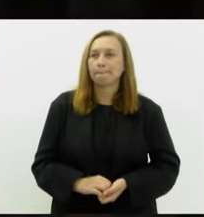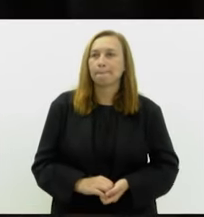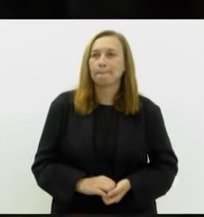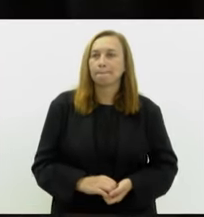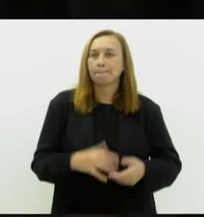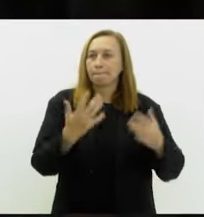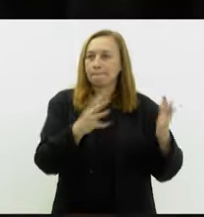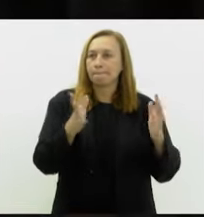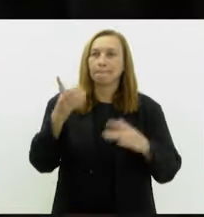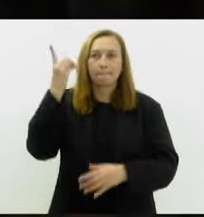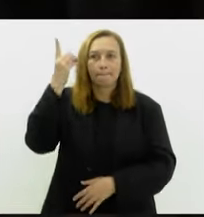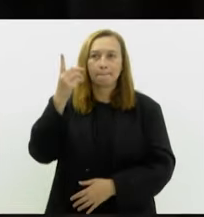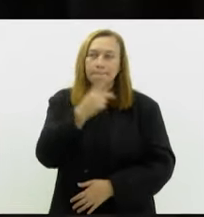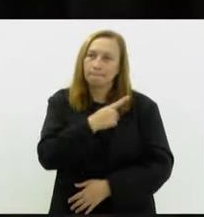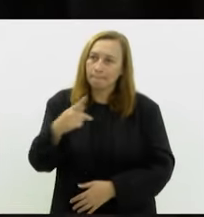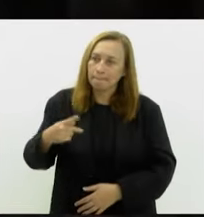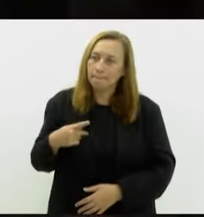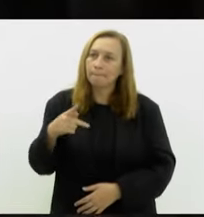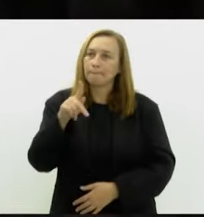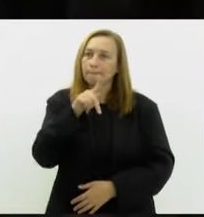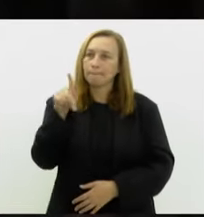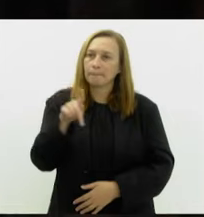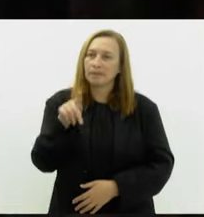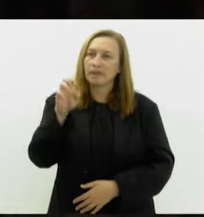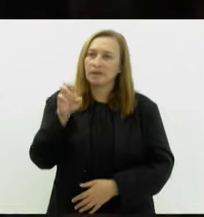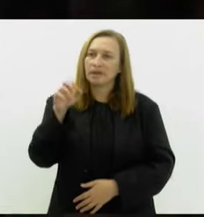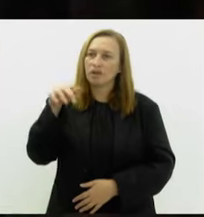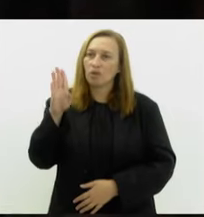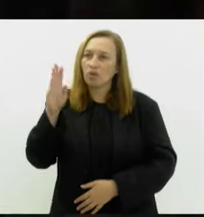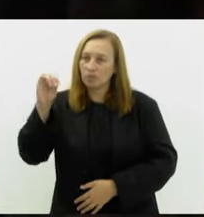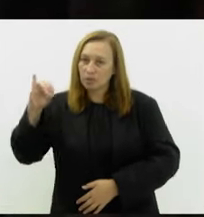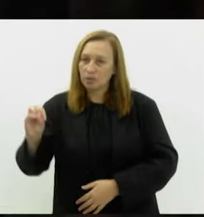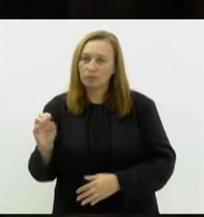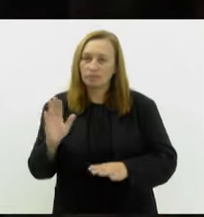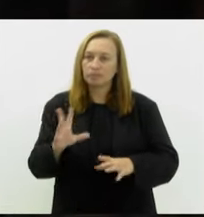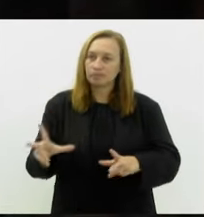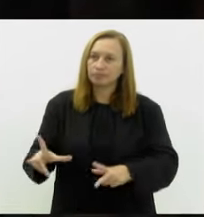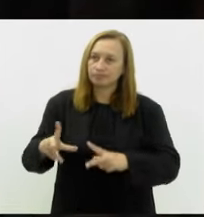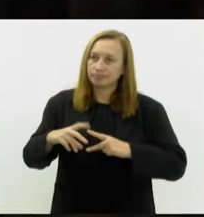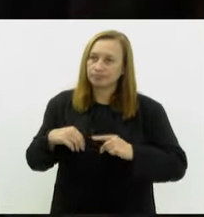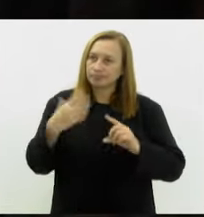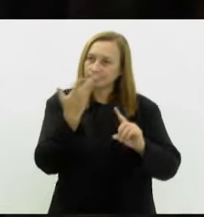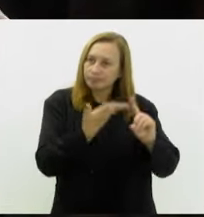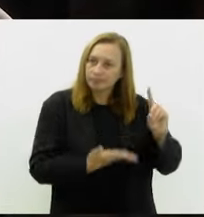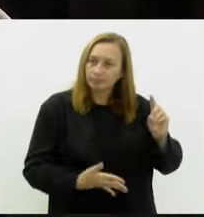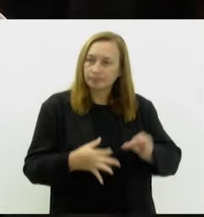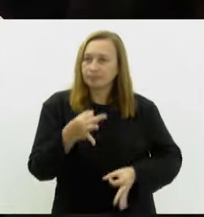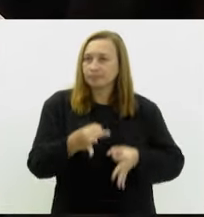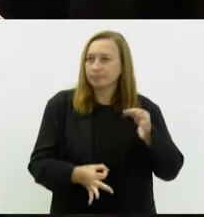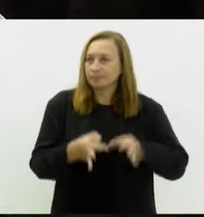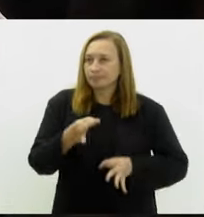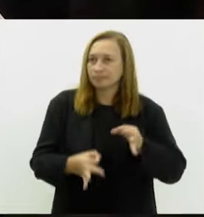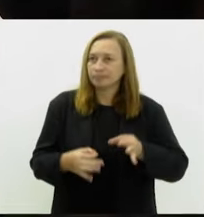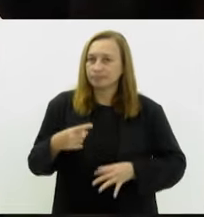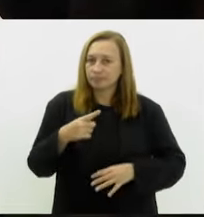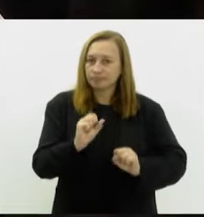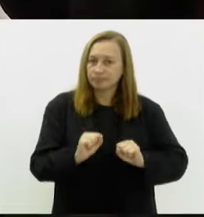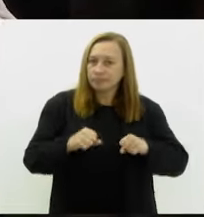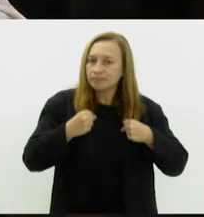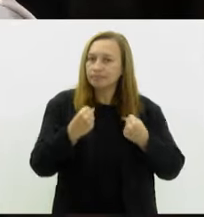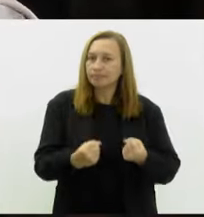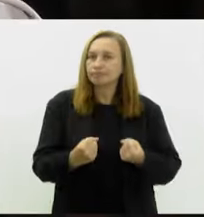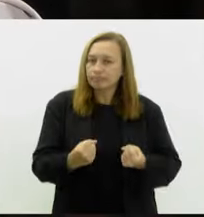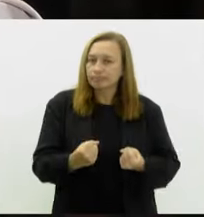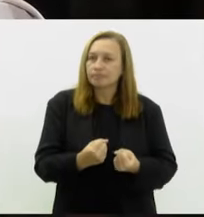Saudar aí o pastor Zenóbio, mais do que merecida essa justa homenagem a você que tem dedicado aí, o senhor